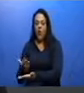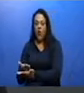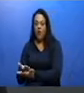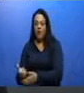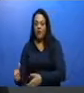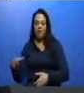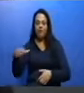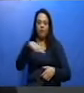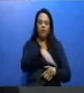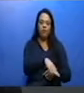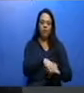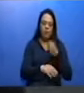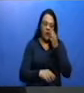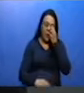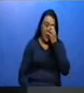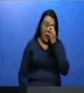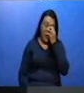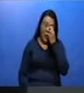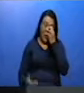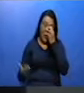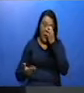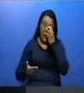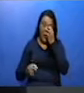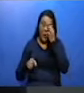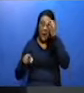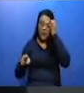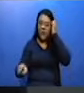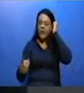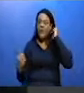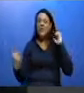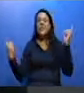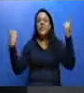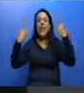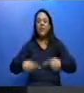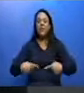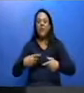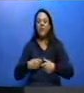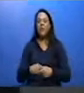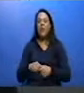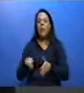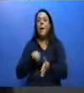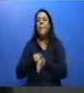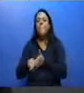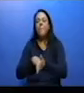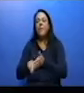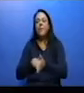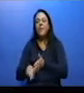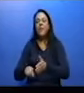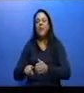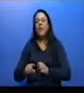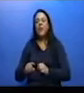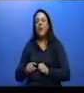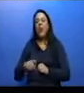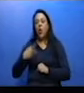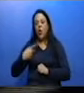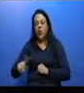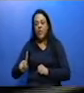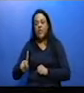Agora você e seus colegas terão um novo desafio: fazer uma pesquisa sobre o estado onde moram.